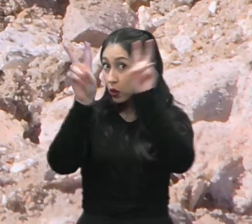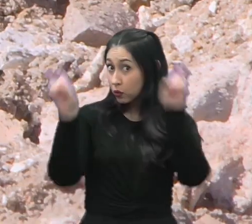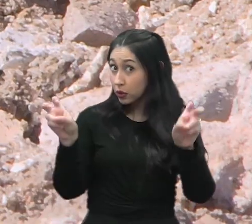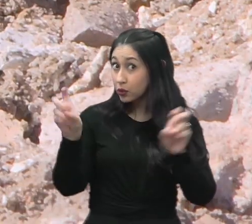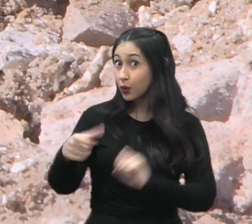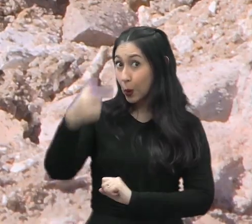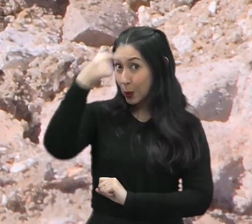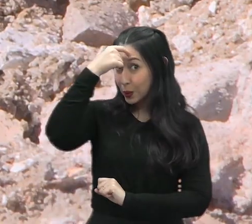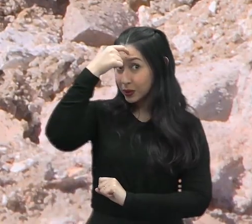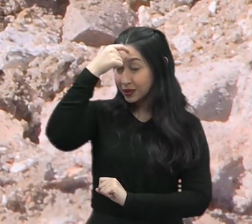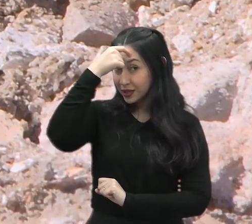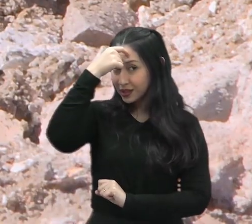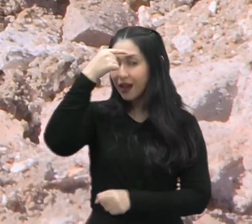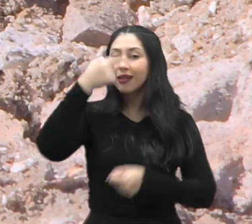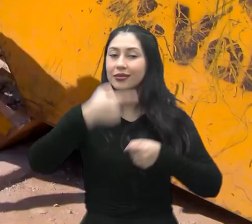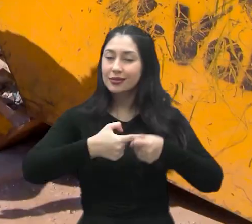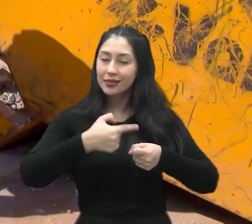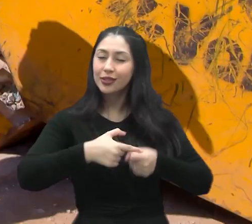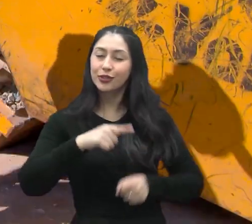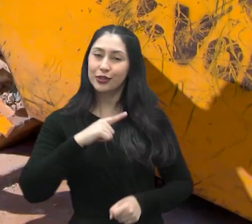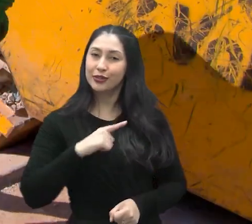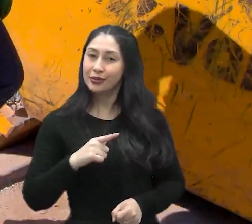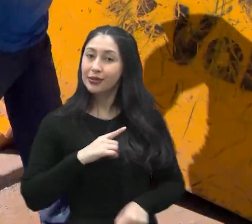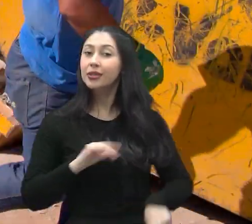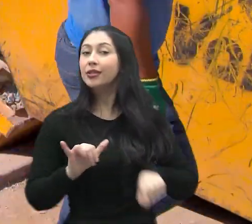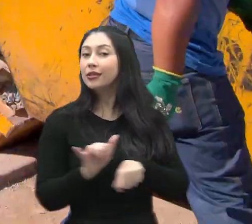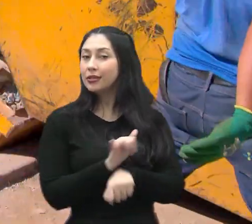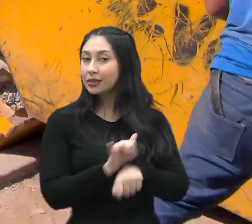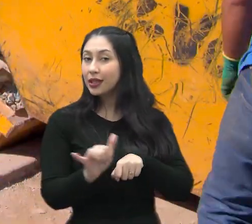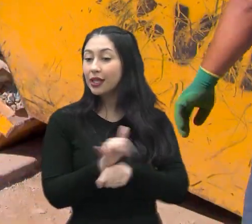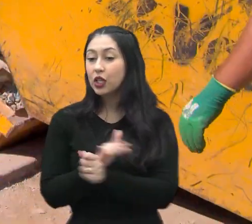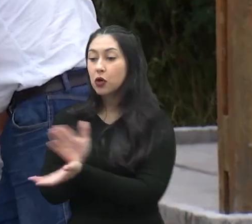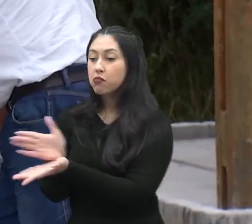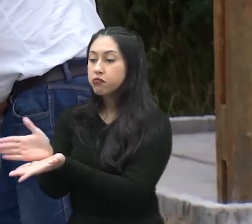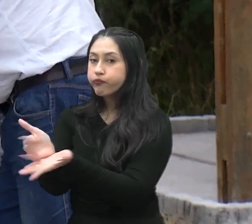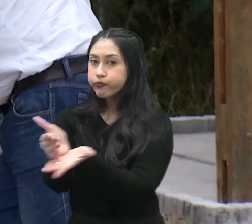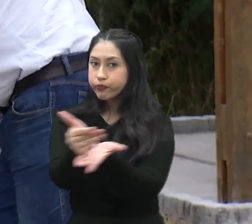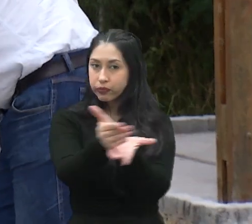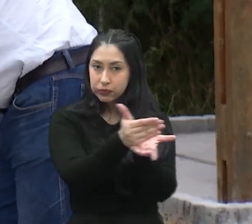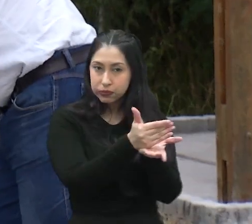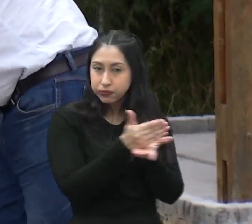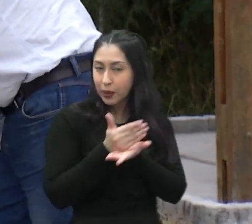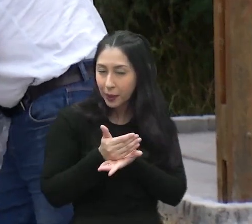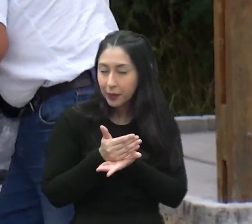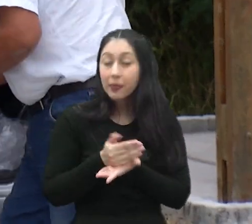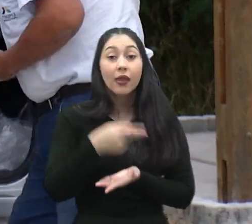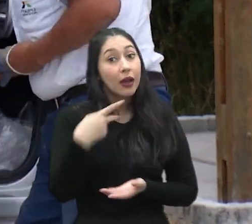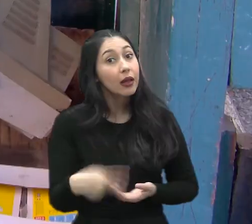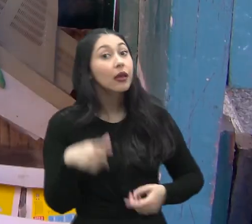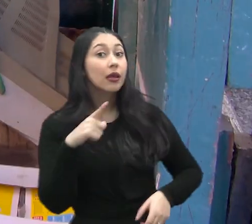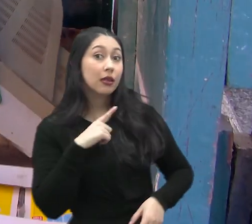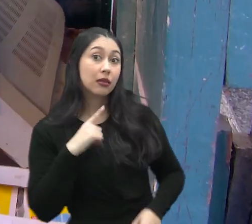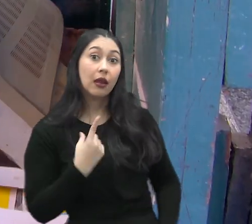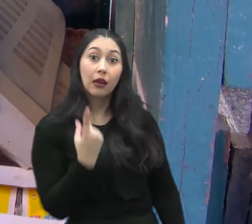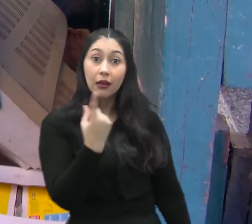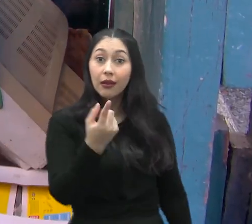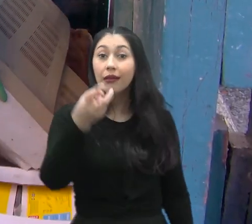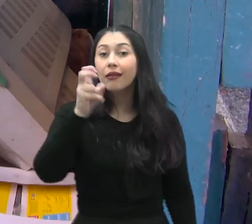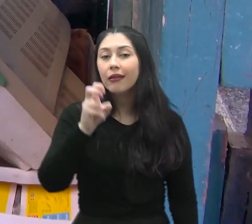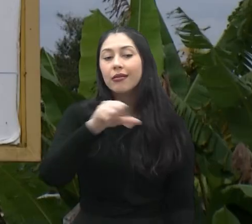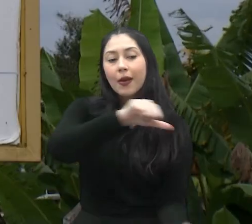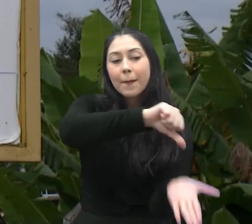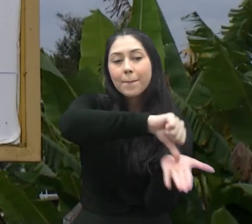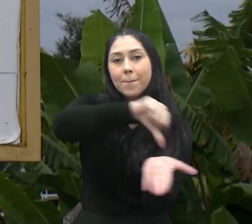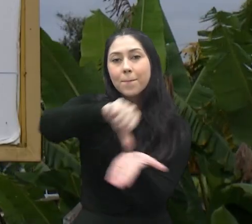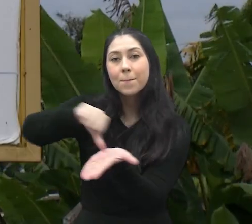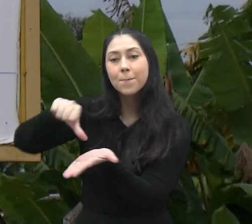Por falar em descarte consciente, a cidade conta com alternativas para recolher o entulho da população. O município